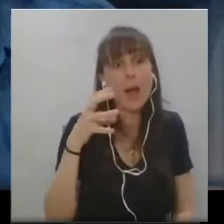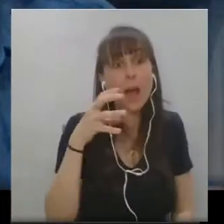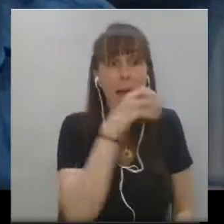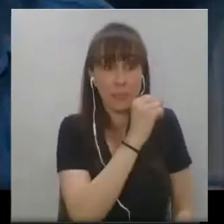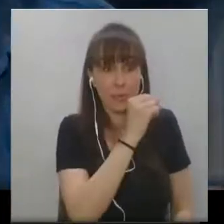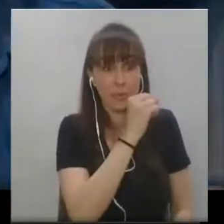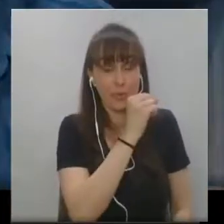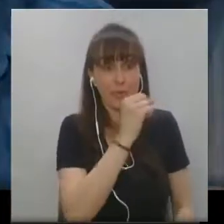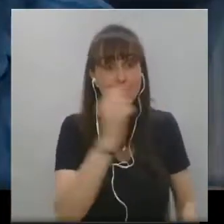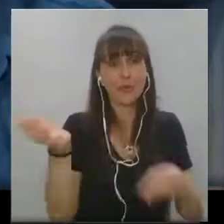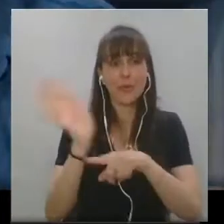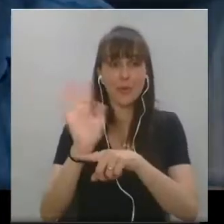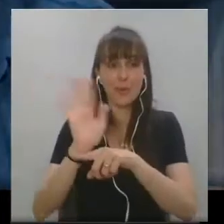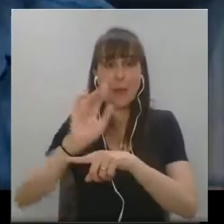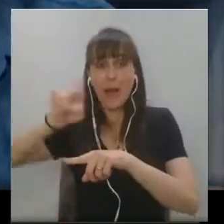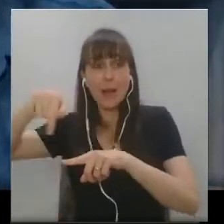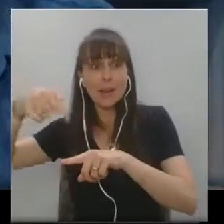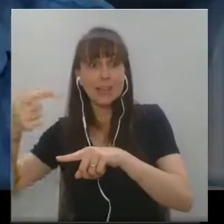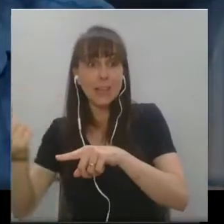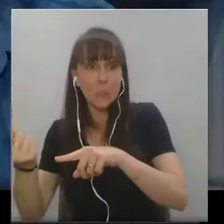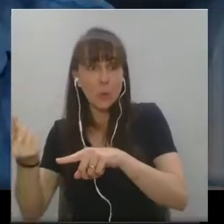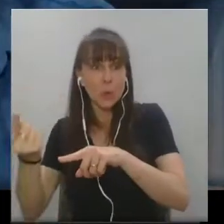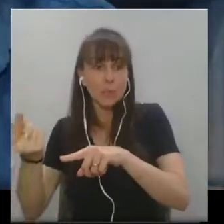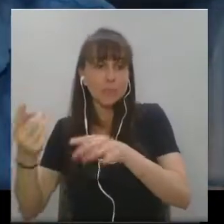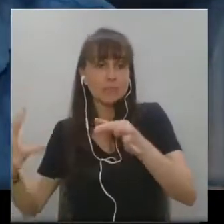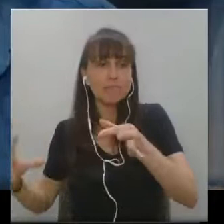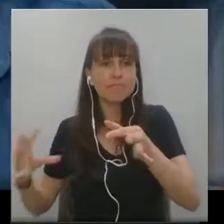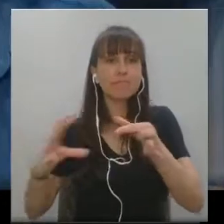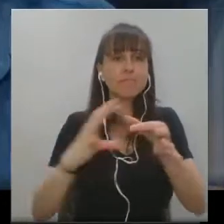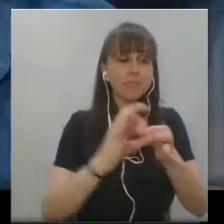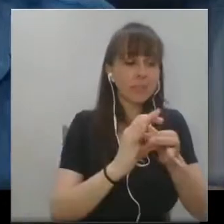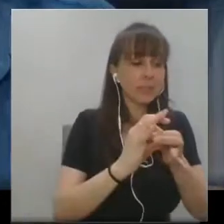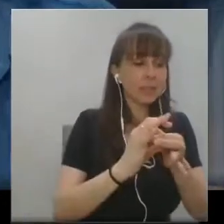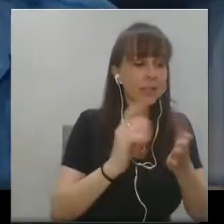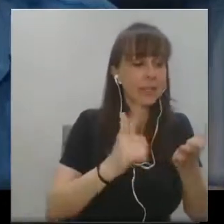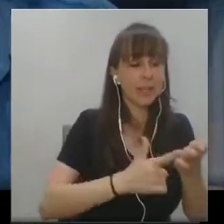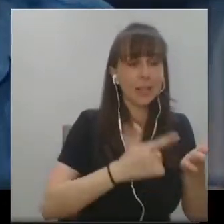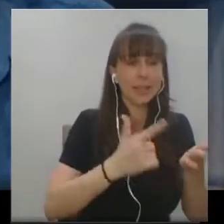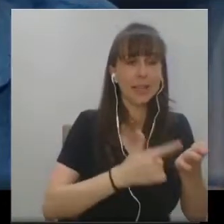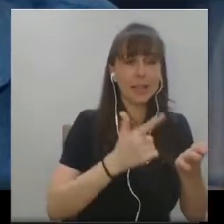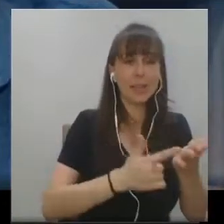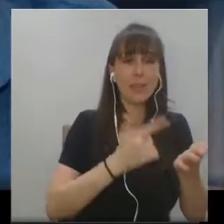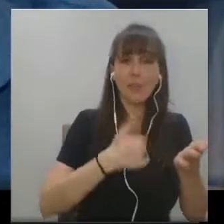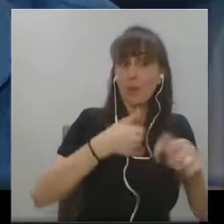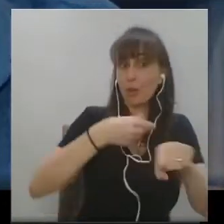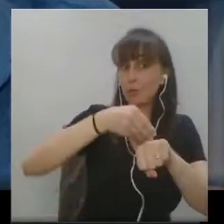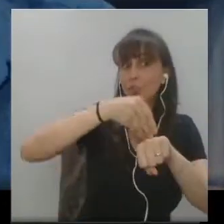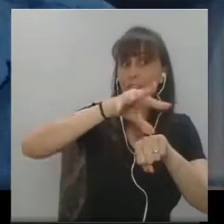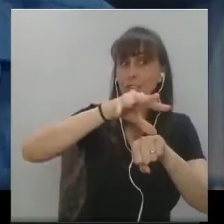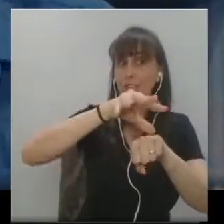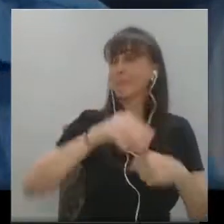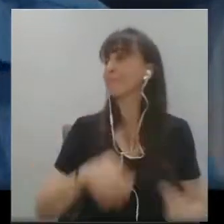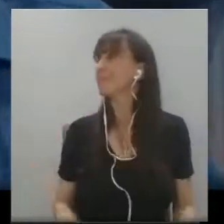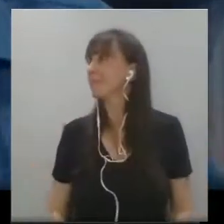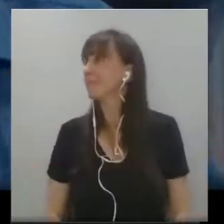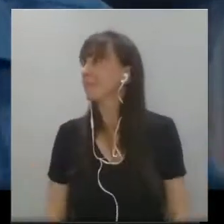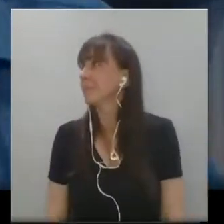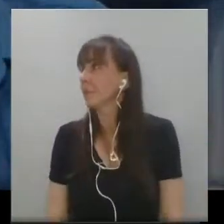e depois, a partir do filme, busca-se a obra propriamente. Essa é a dica que eu dou aí.